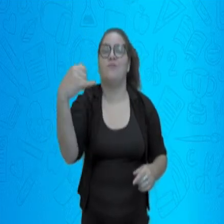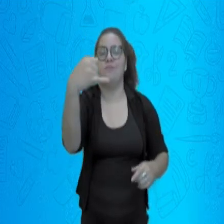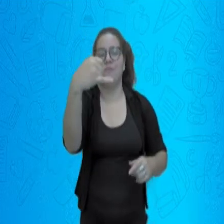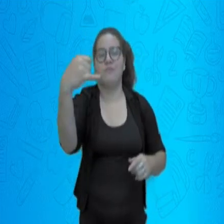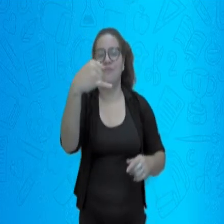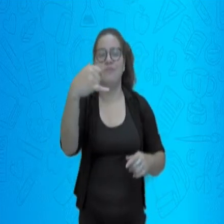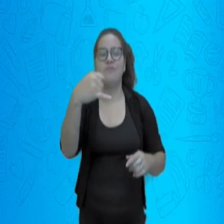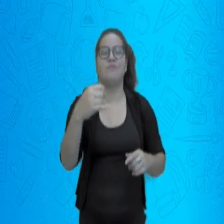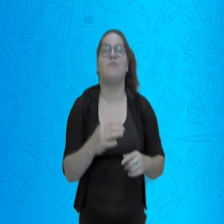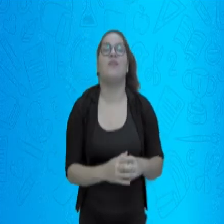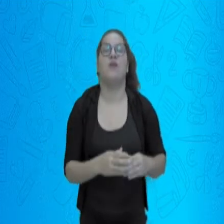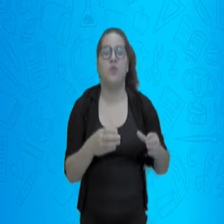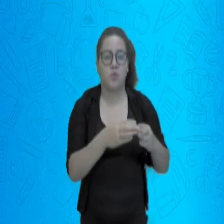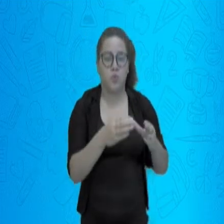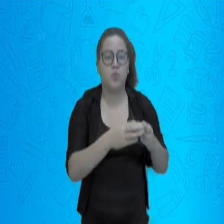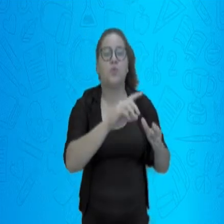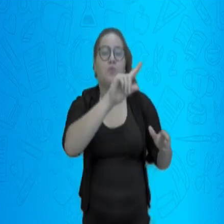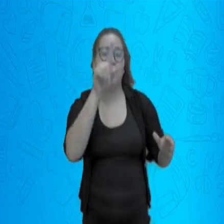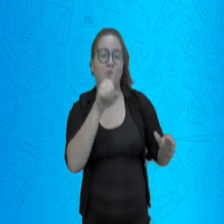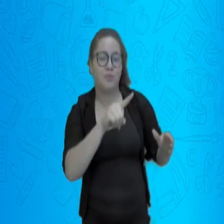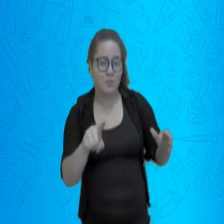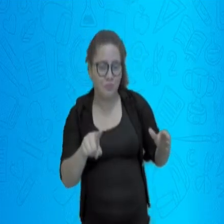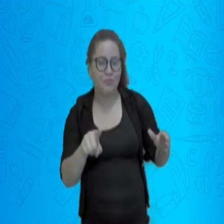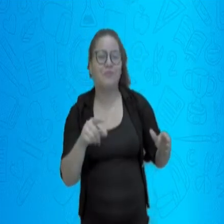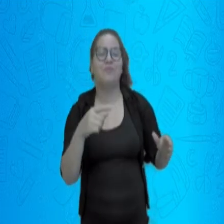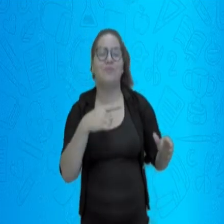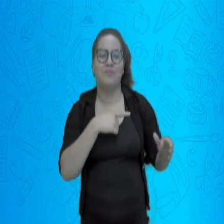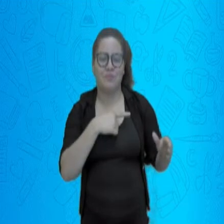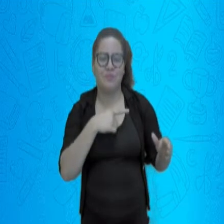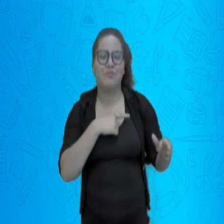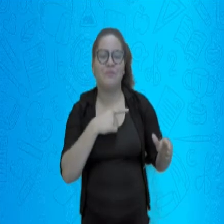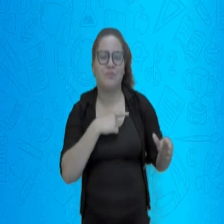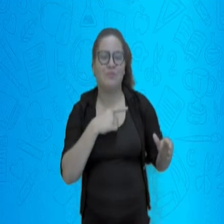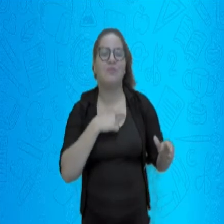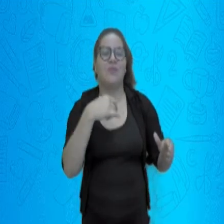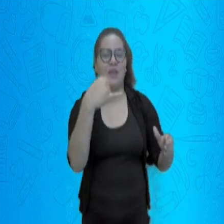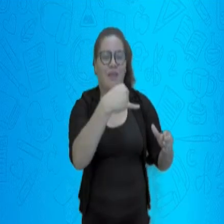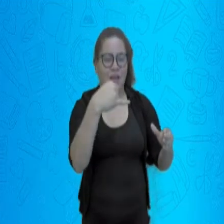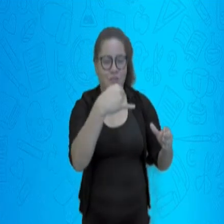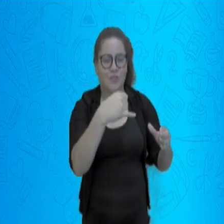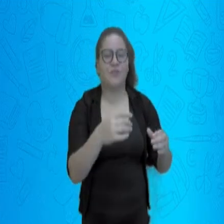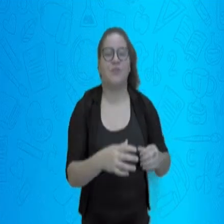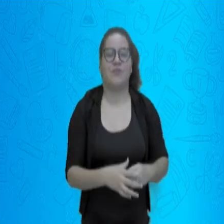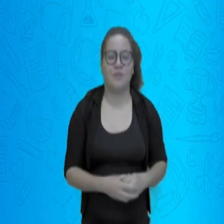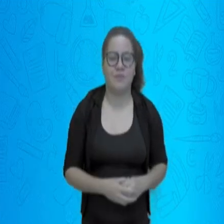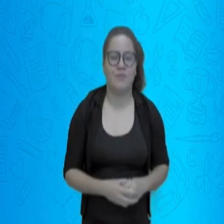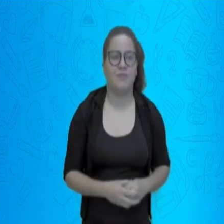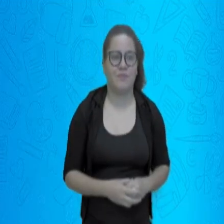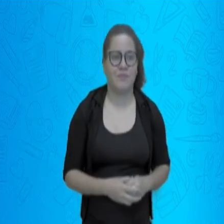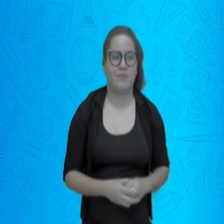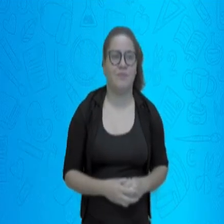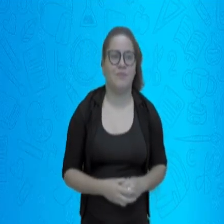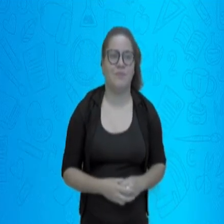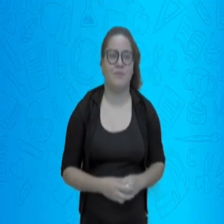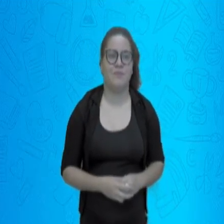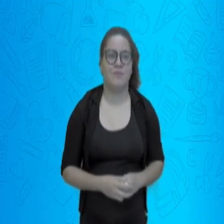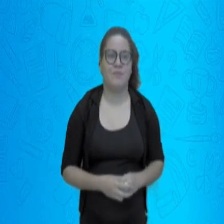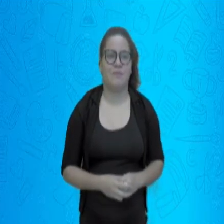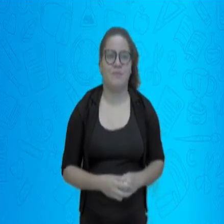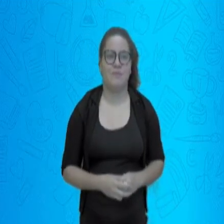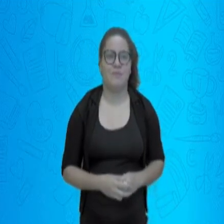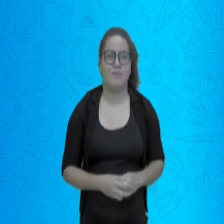negativos. E no conjunto dos números inteiros, os números negativos pertencem ao conjunto dos números inteiros.